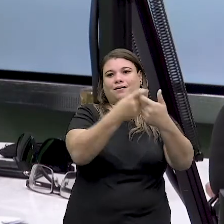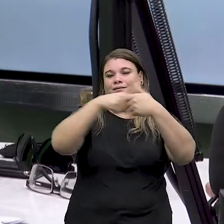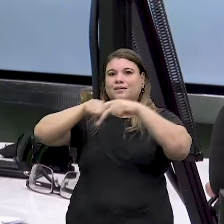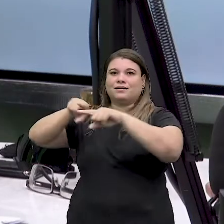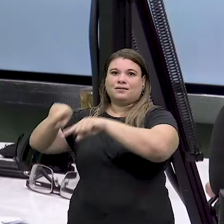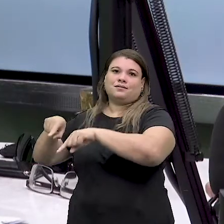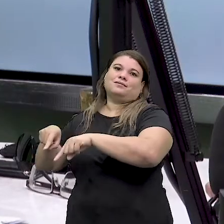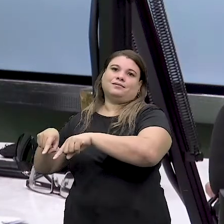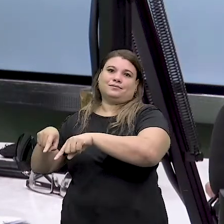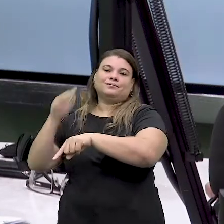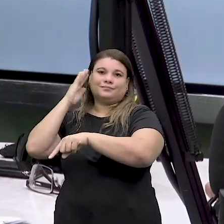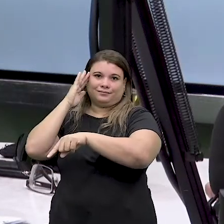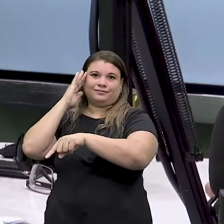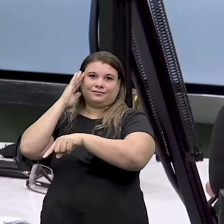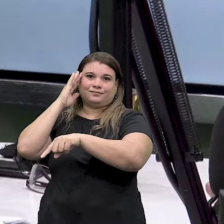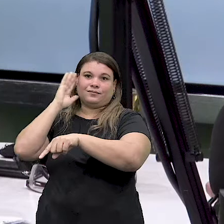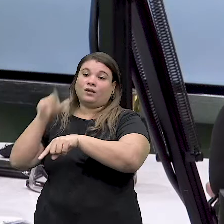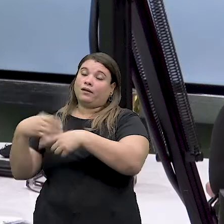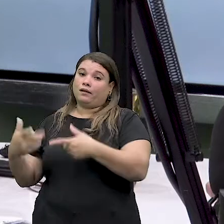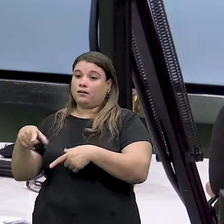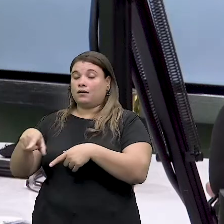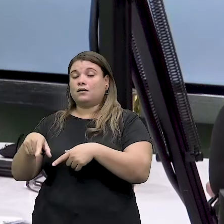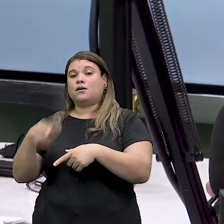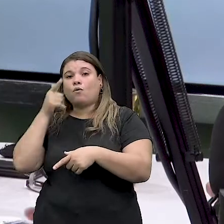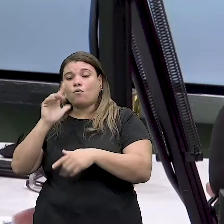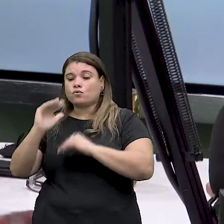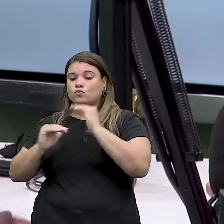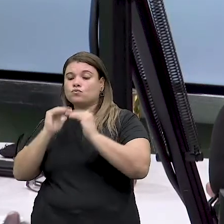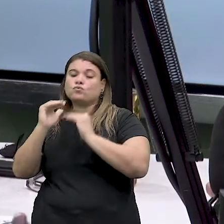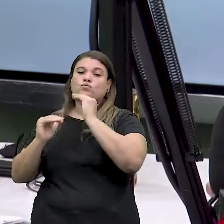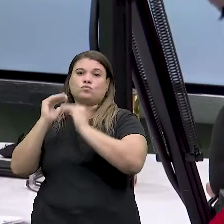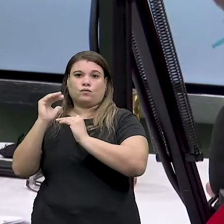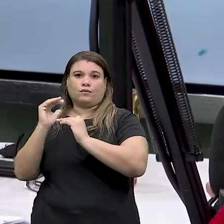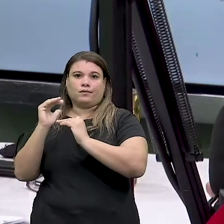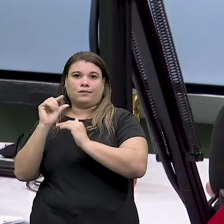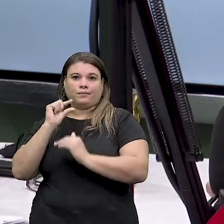há 40 anos atrás, a década de 80, né, do século passado,